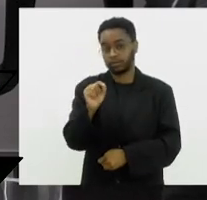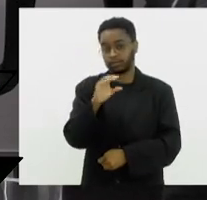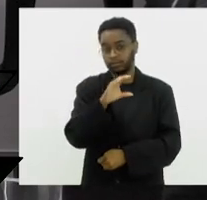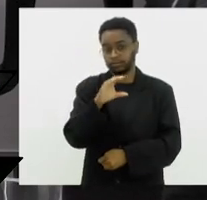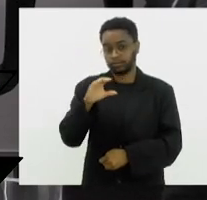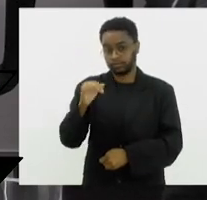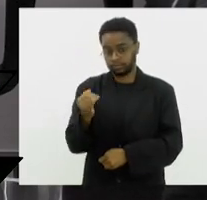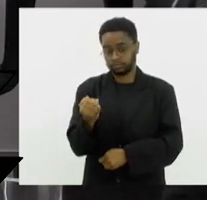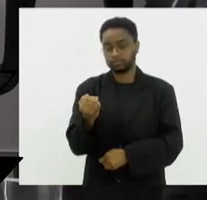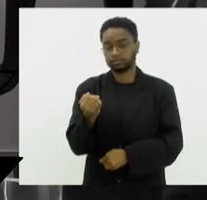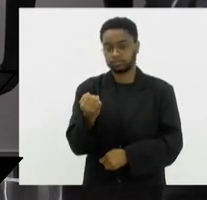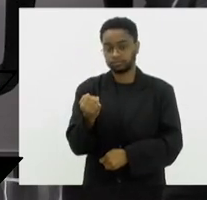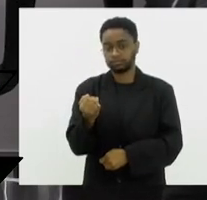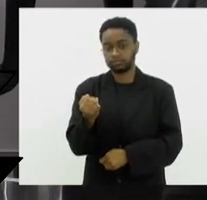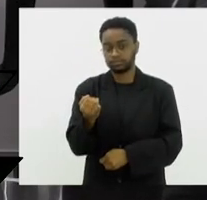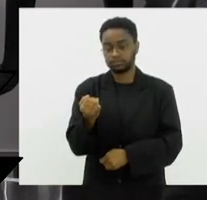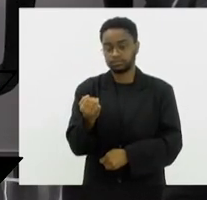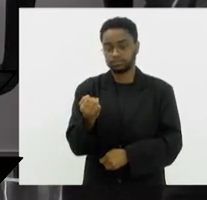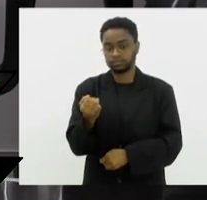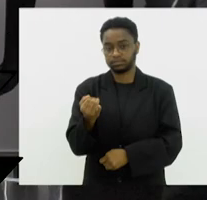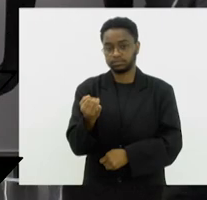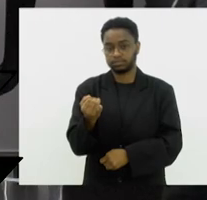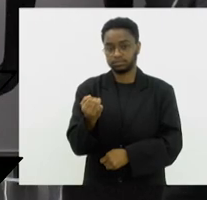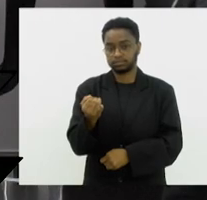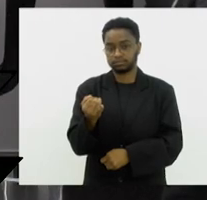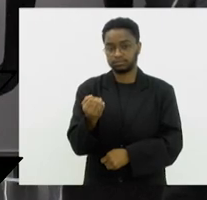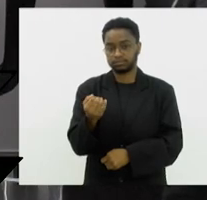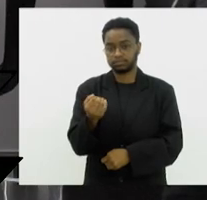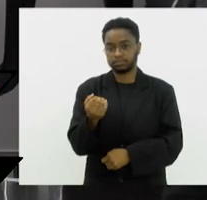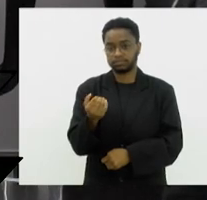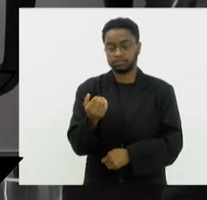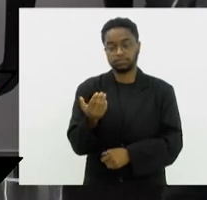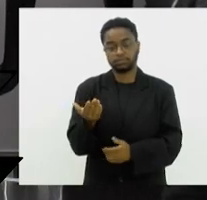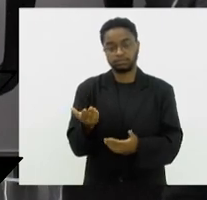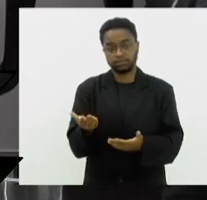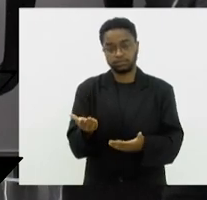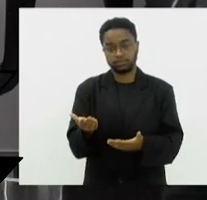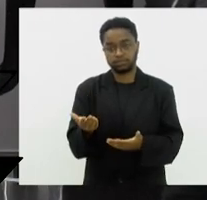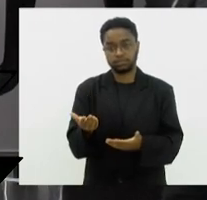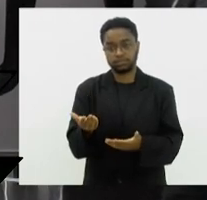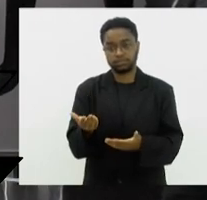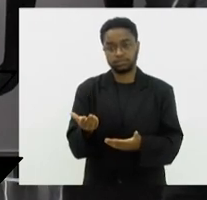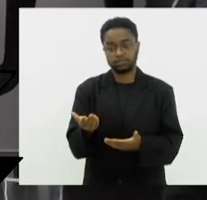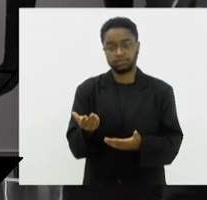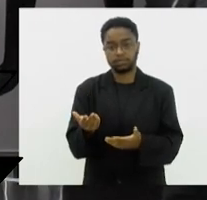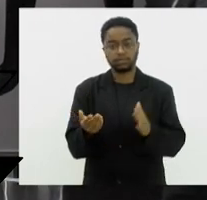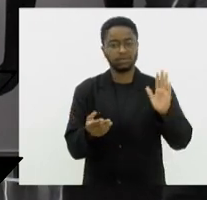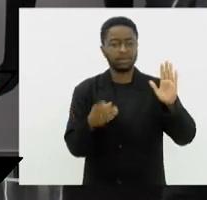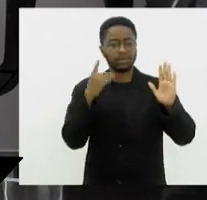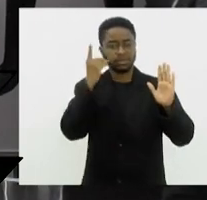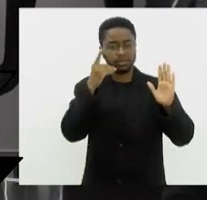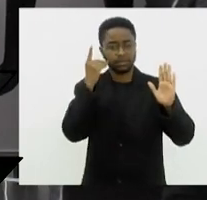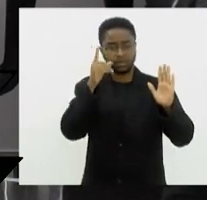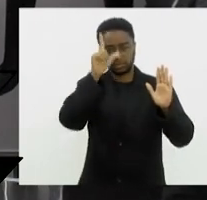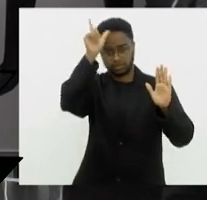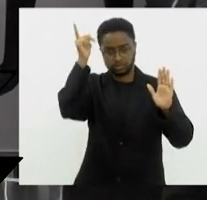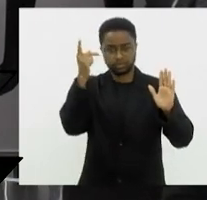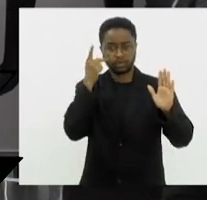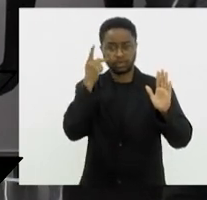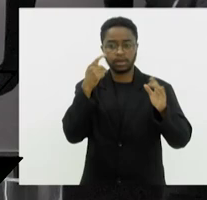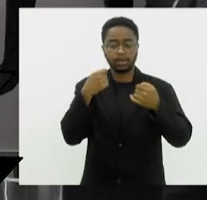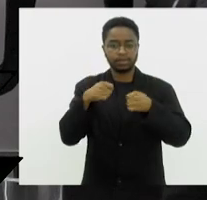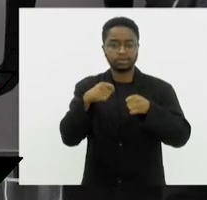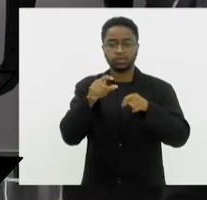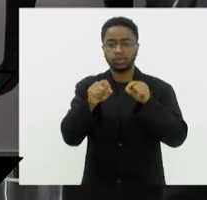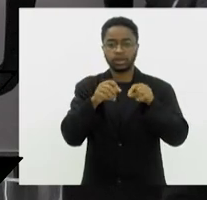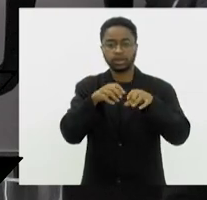CCJ, e eu fui um daqueles que até fiz alguma resistência... Deputado Luiz Paulo, deve ser descentralização. Deve